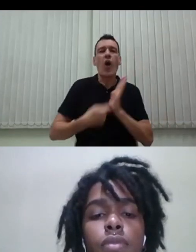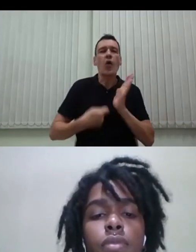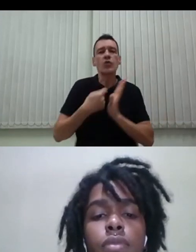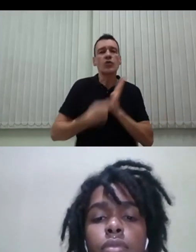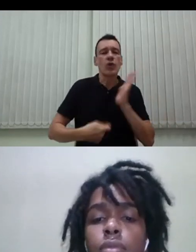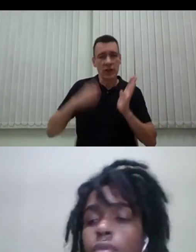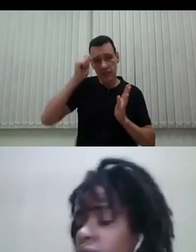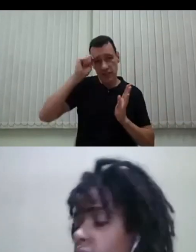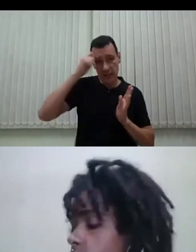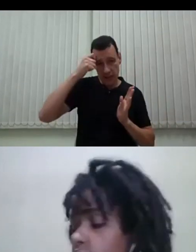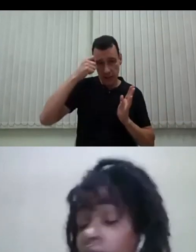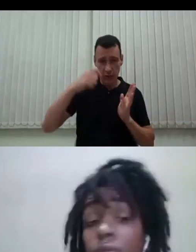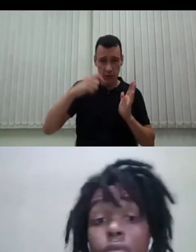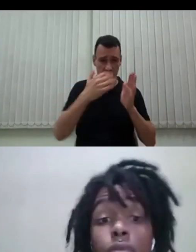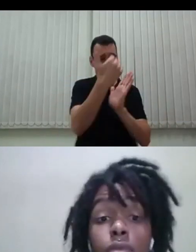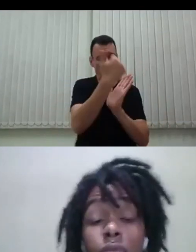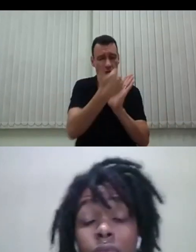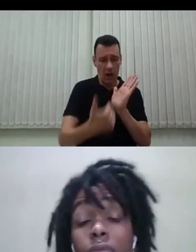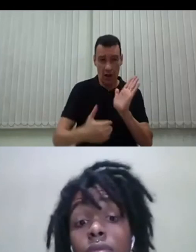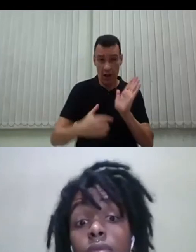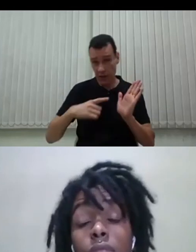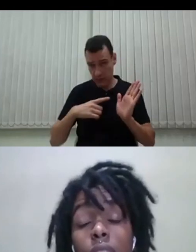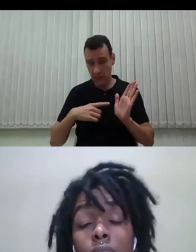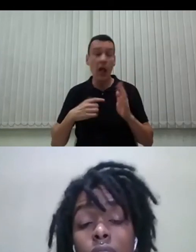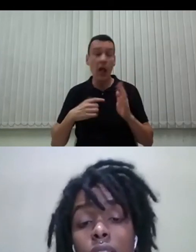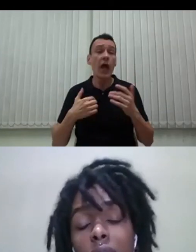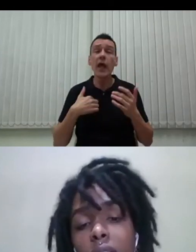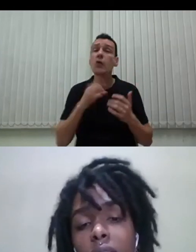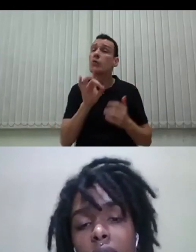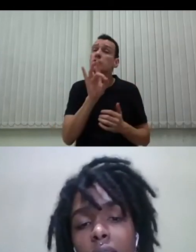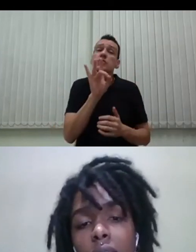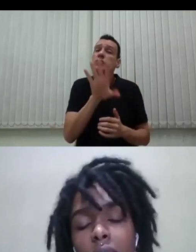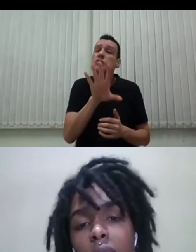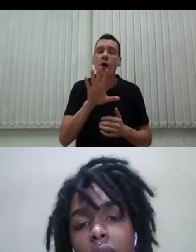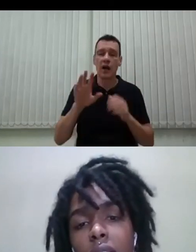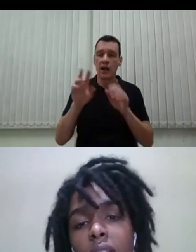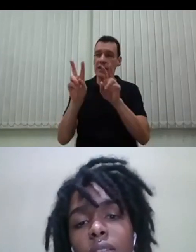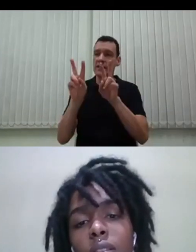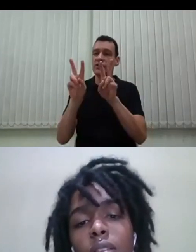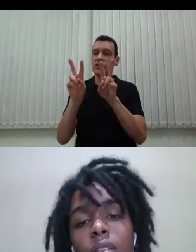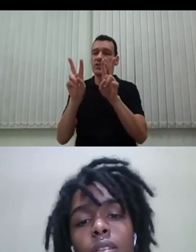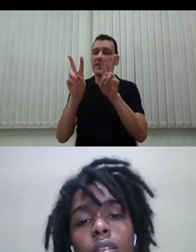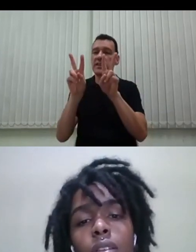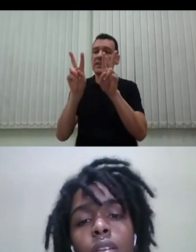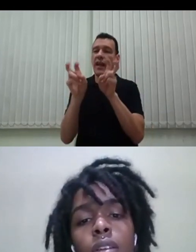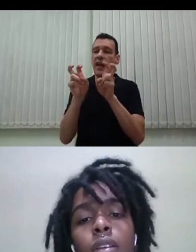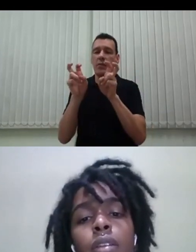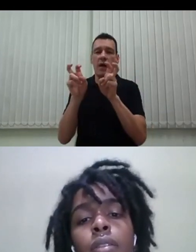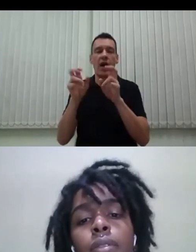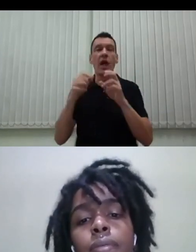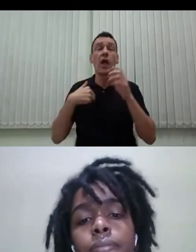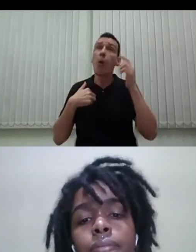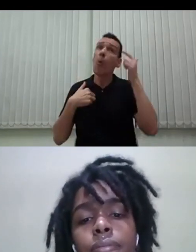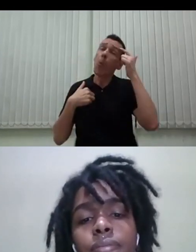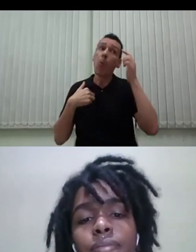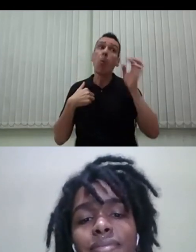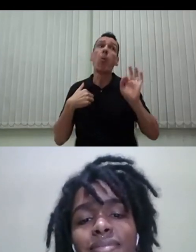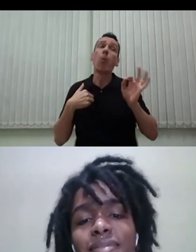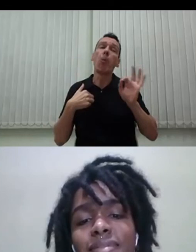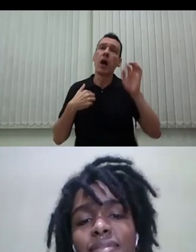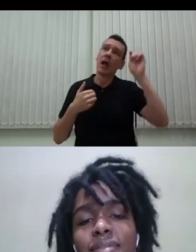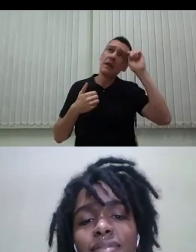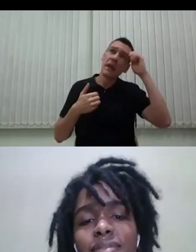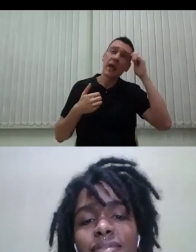compra baseado nos títulos. Nunca pensei sobre o aspecto do autor ser negro ou não. Dá